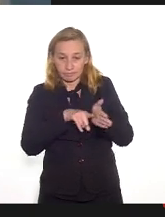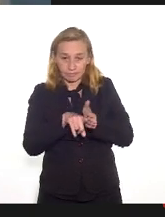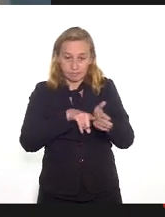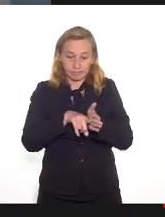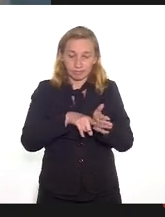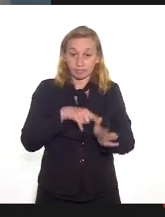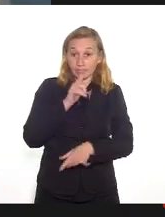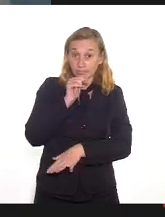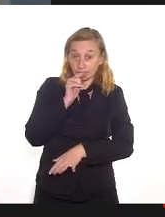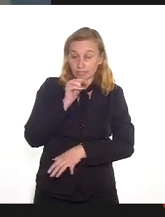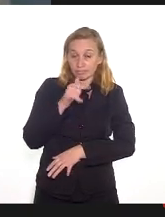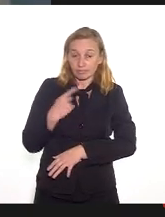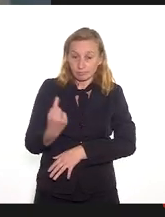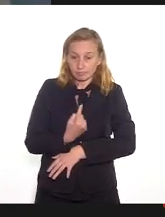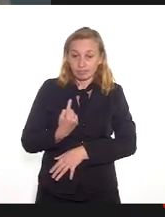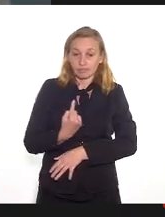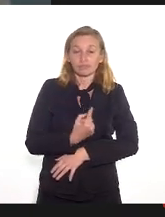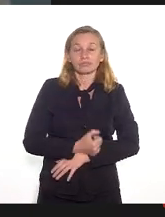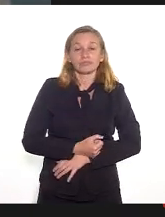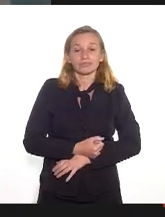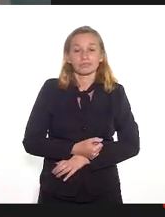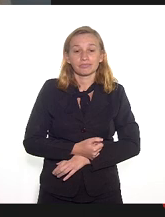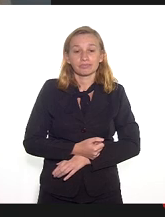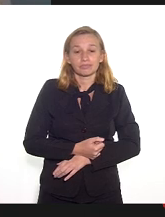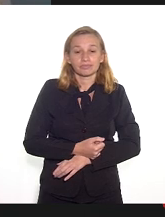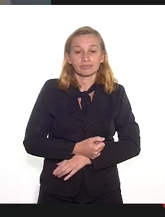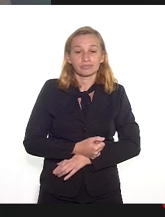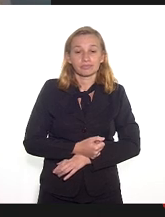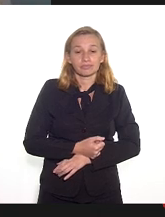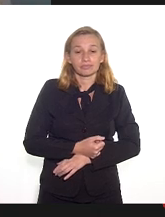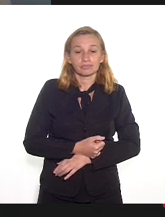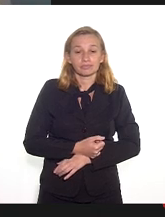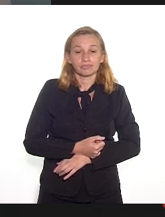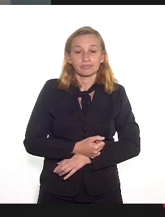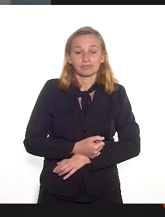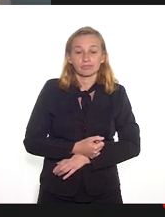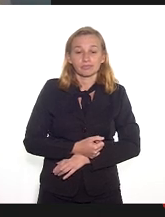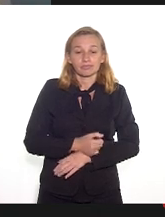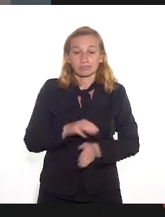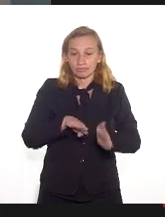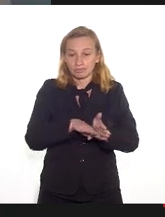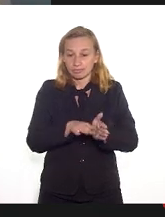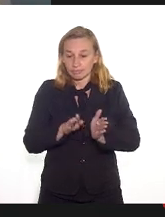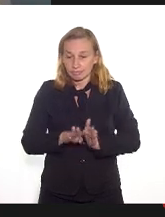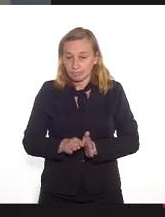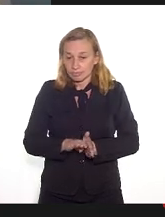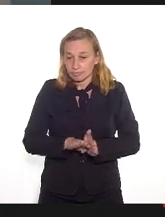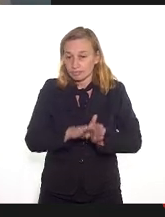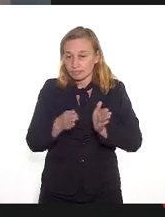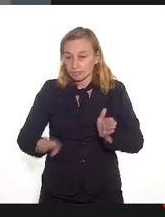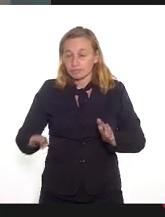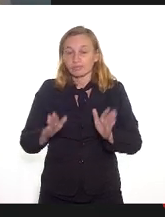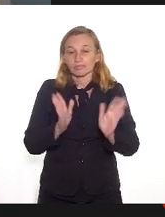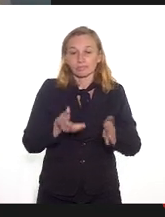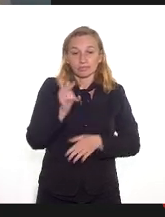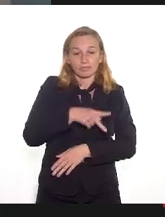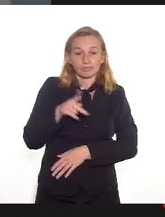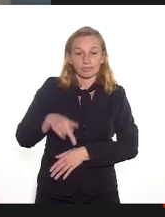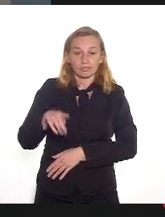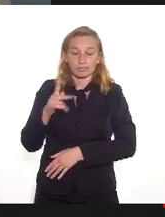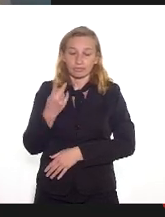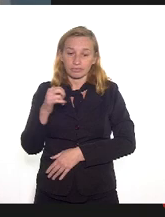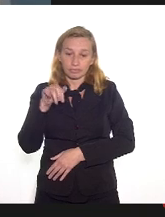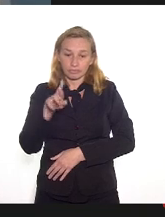água e as nossas fazendas marinhas. Queria passar aqui a palavra para o professor Heitor Mendes,